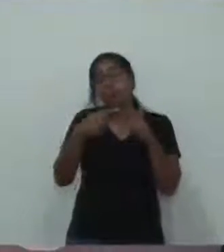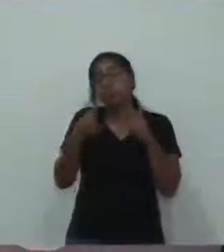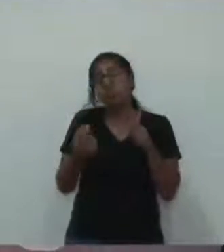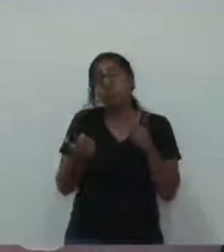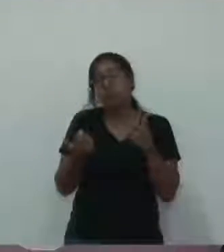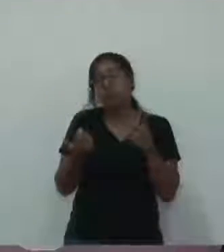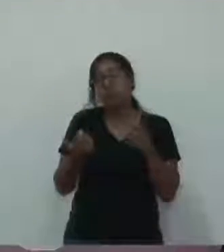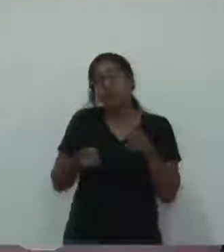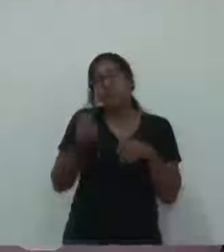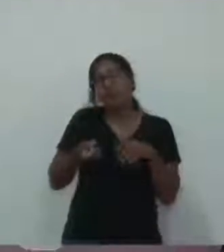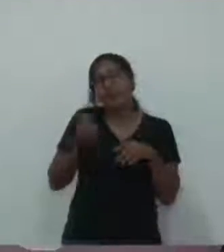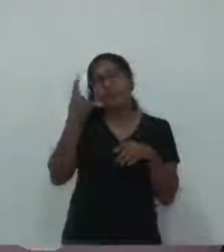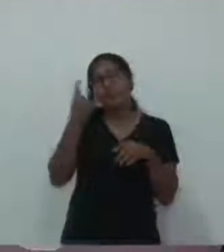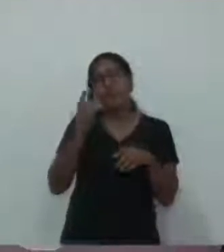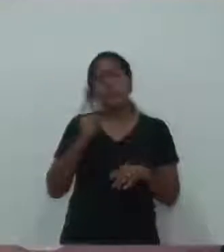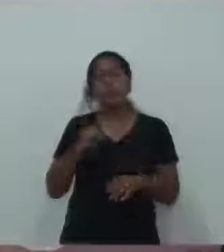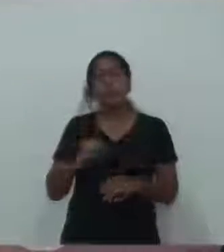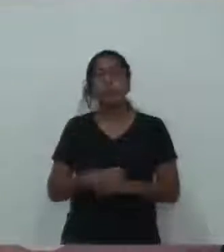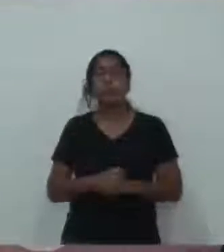né?